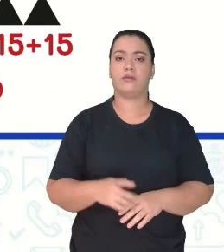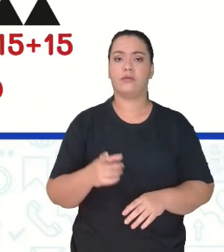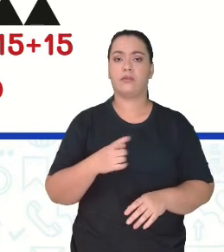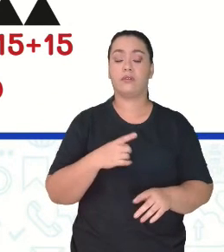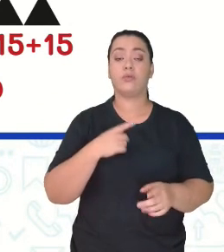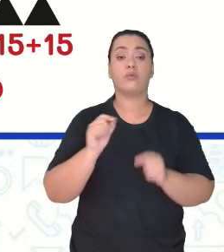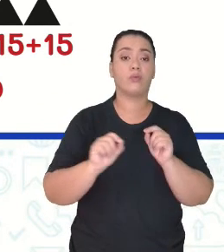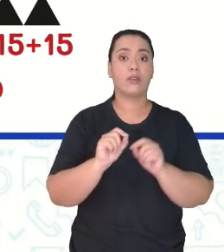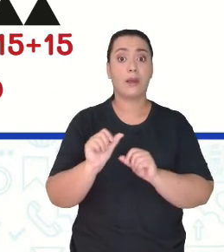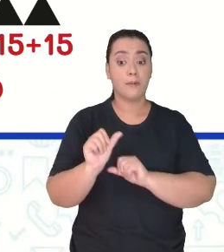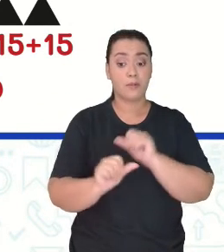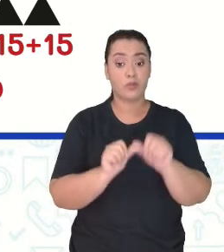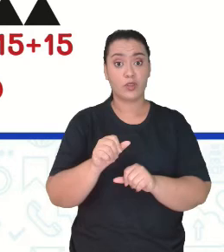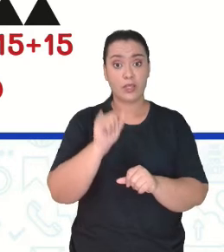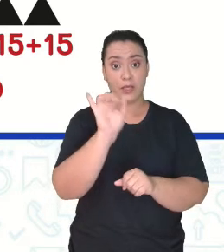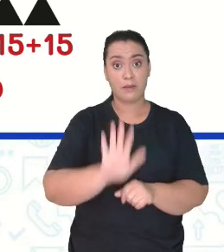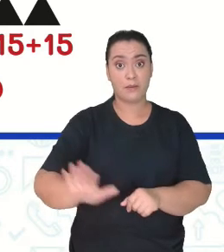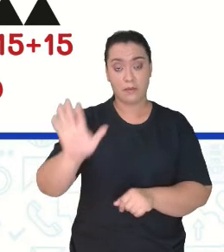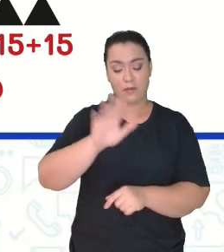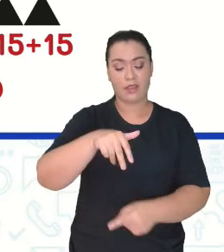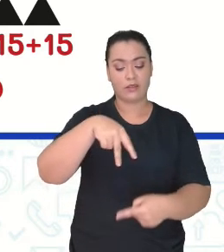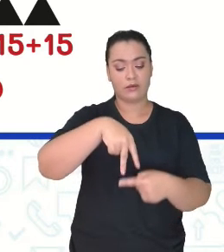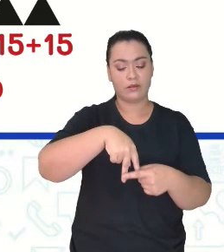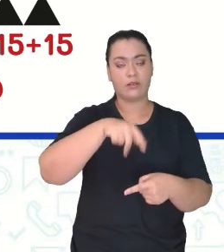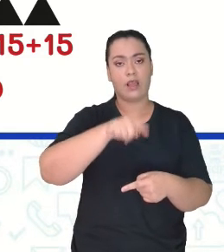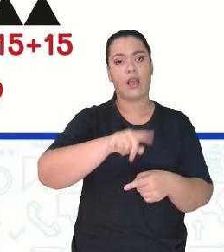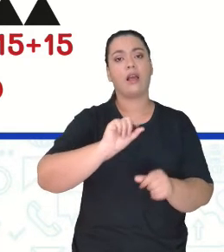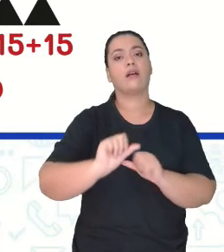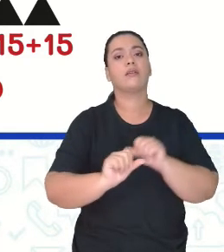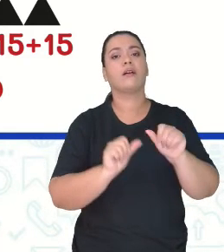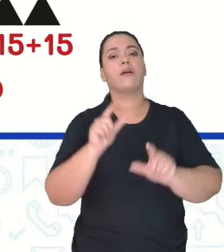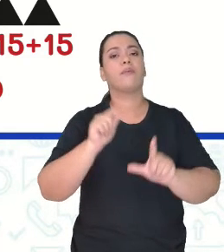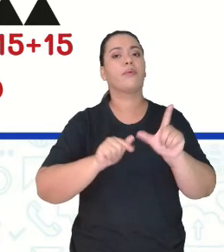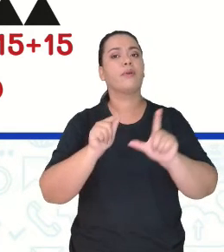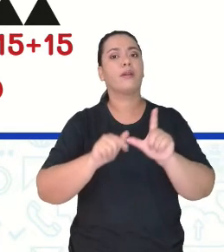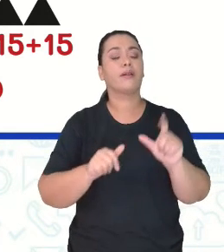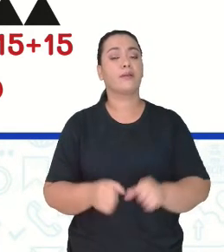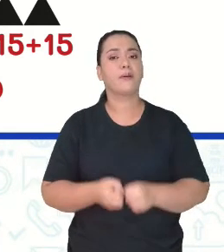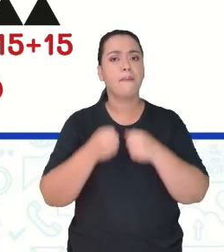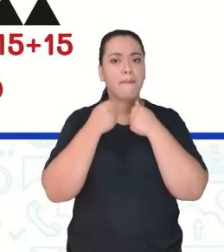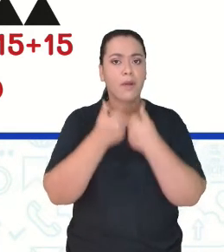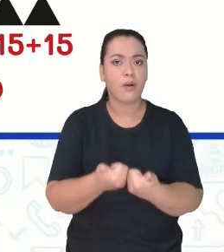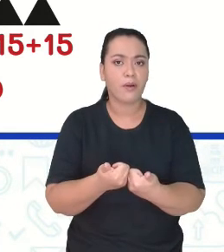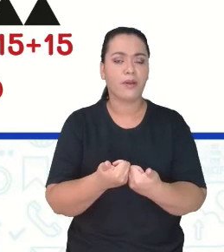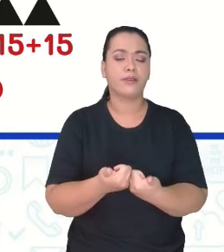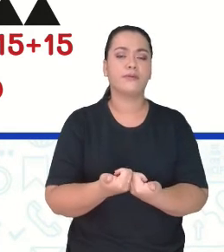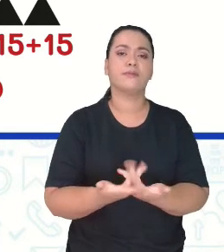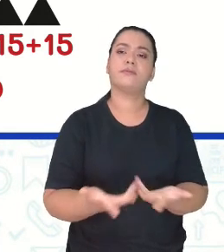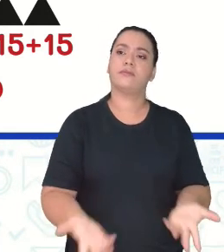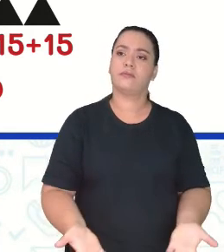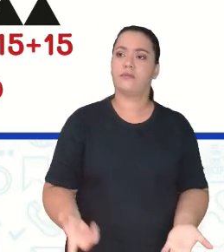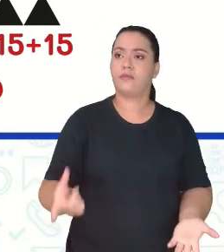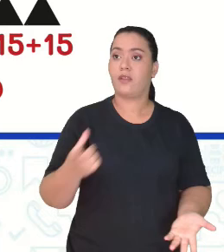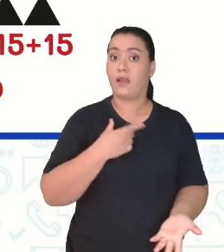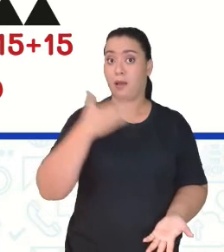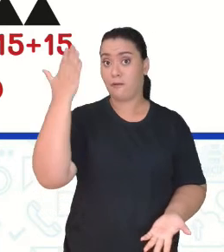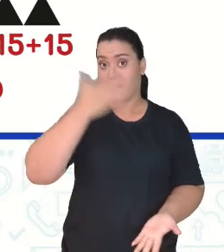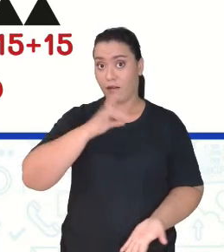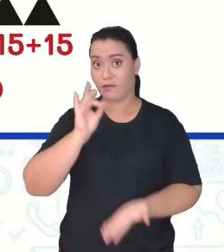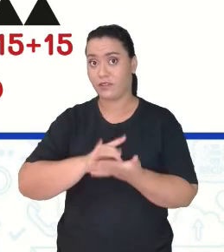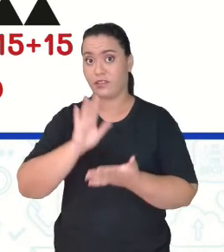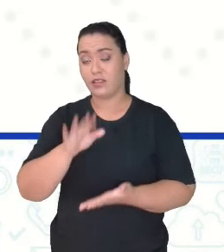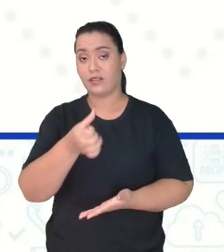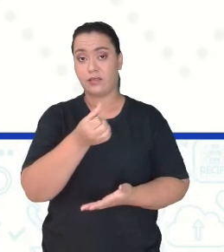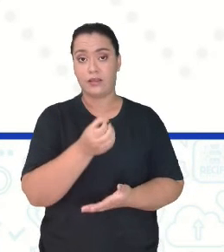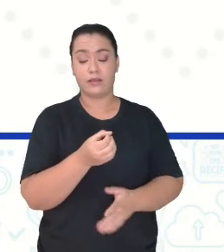esses triângulos, e trocando eles por letras. De boa? Então tá a prova ali, ó, 60